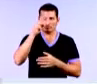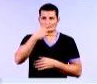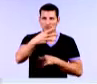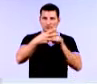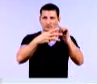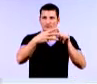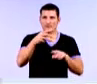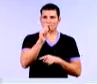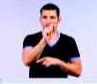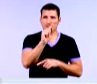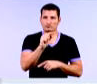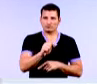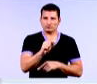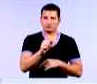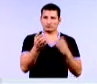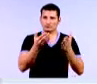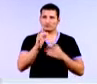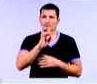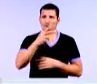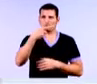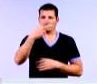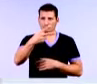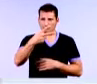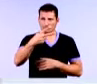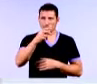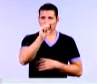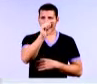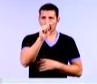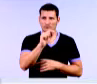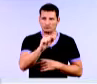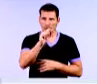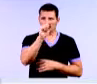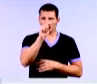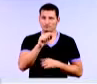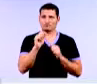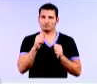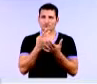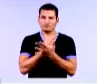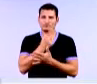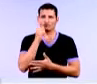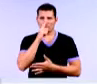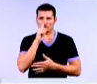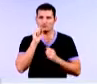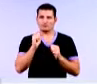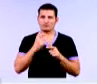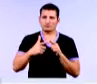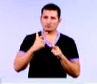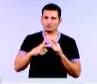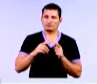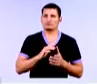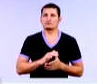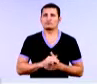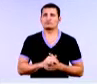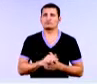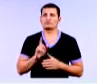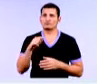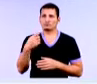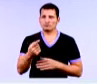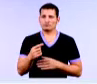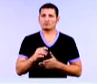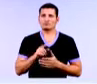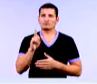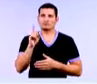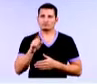mas para agora nós vamos deixar só essas 2, que pode dar um erro, pode dar algum problema, beleza? Então, feito isso, nós